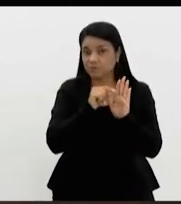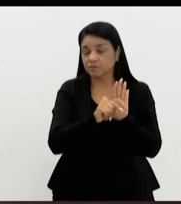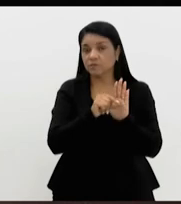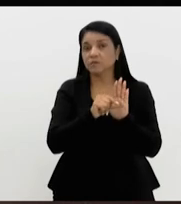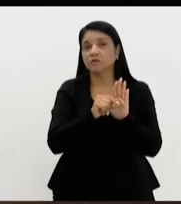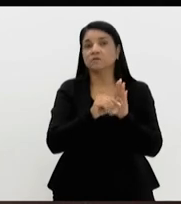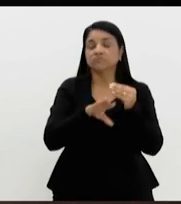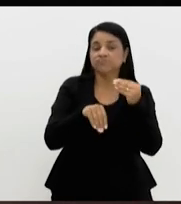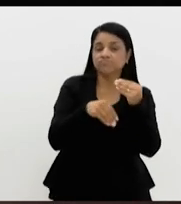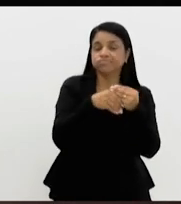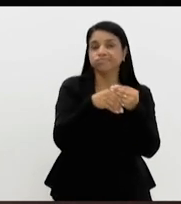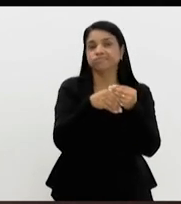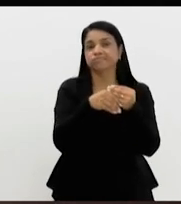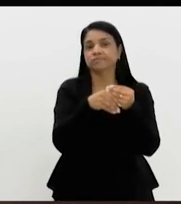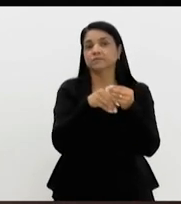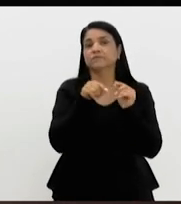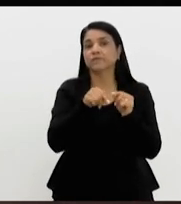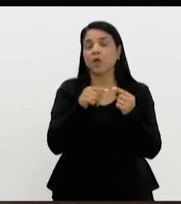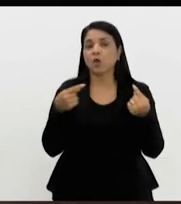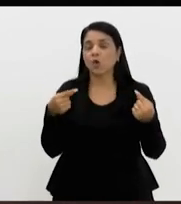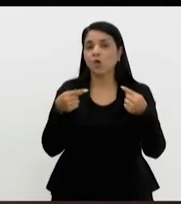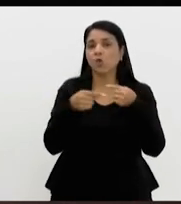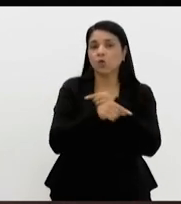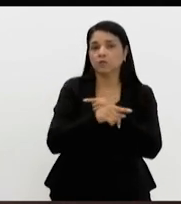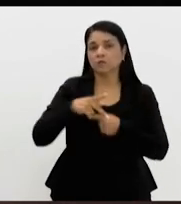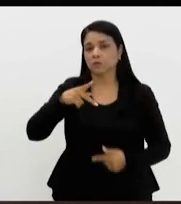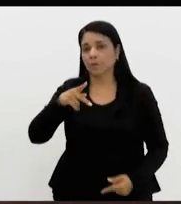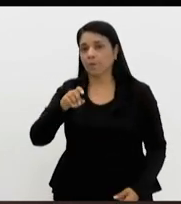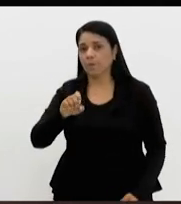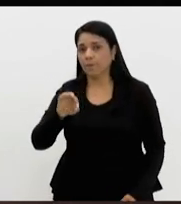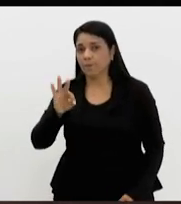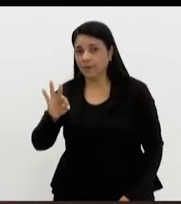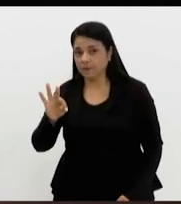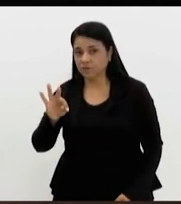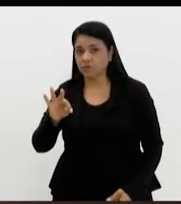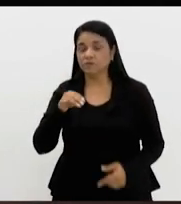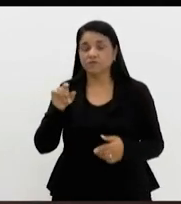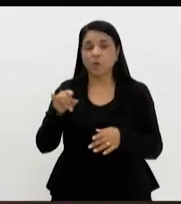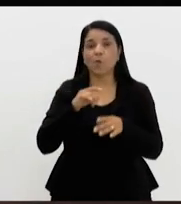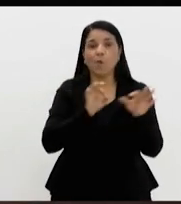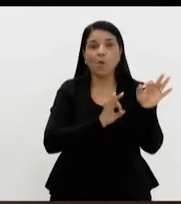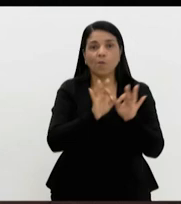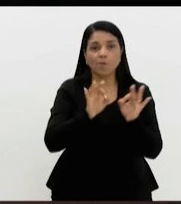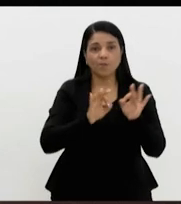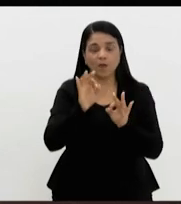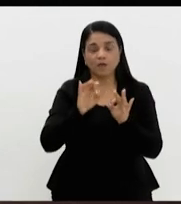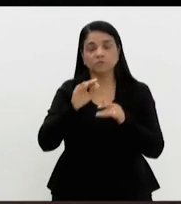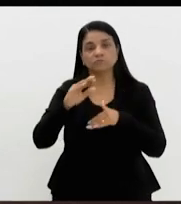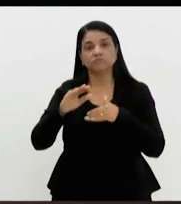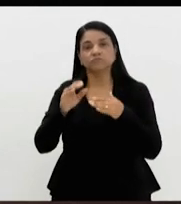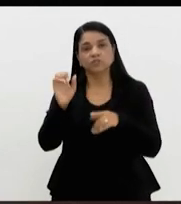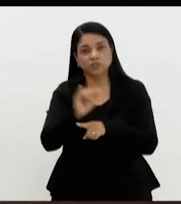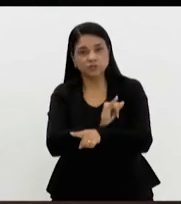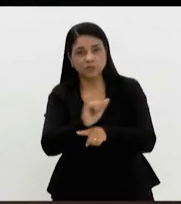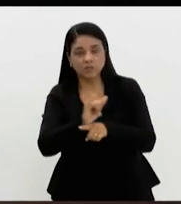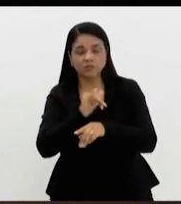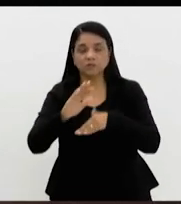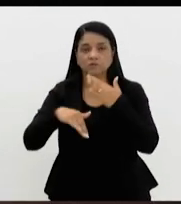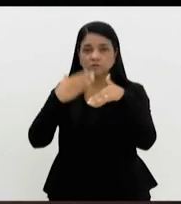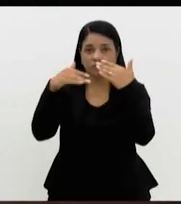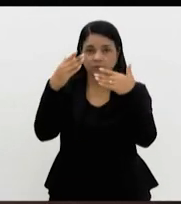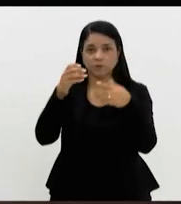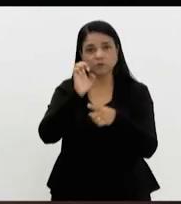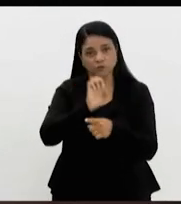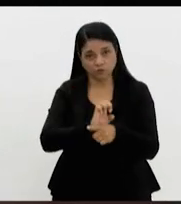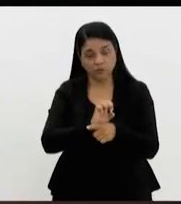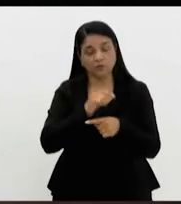de lei complementar vai na contramão do PED, que foi o Plano Estratégico de Desenvolvimento do Estado tão discutido aqui nesse plenário.